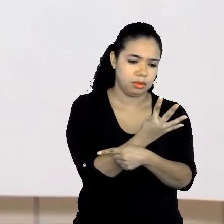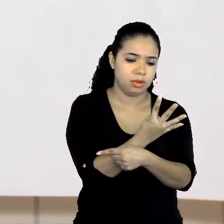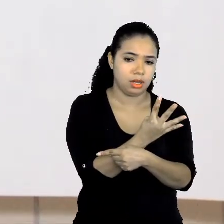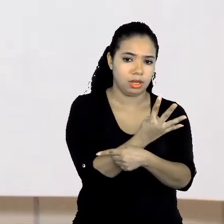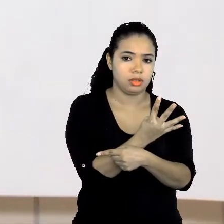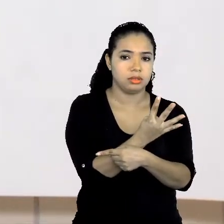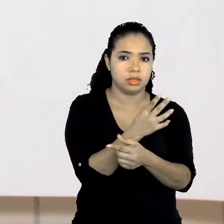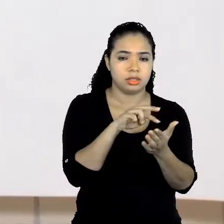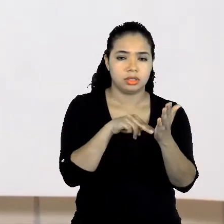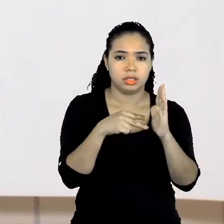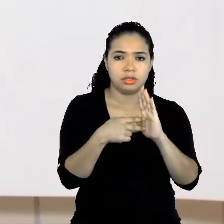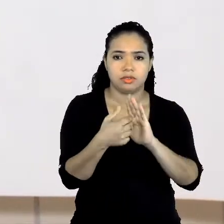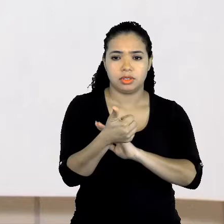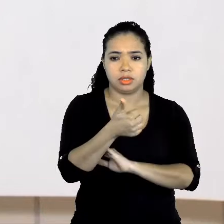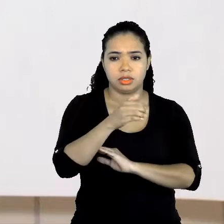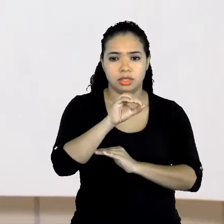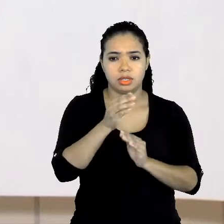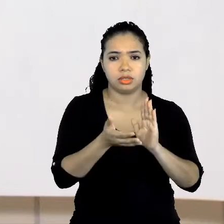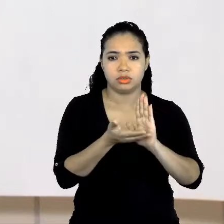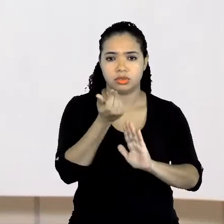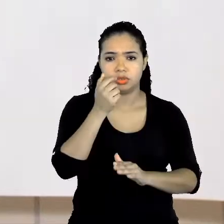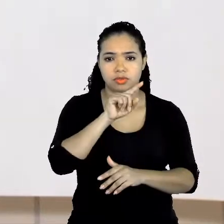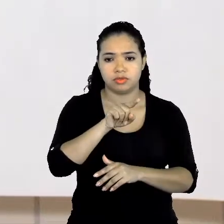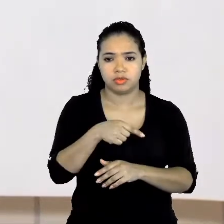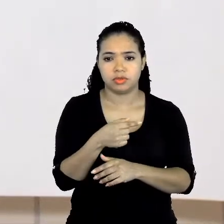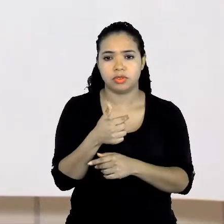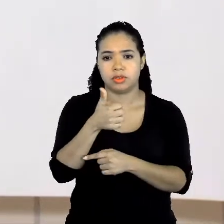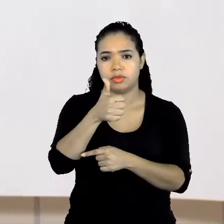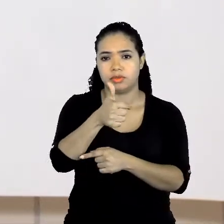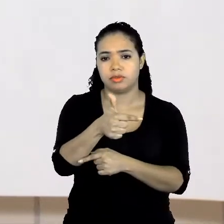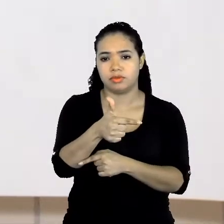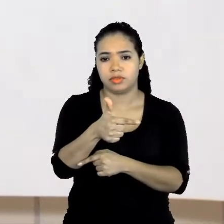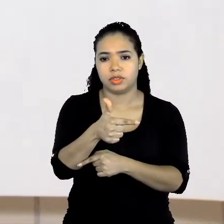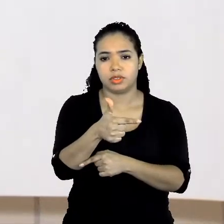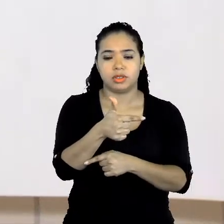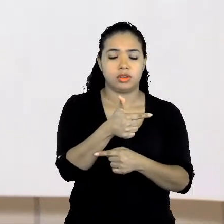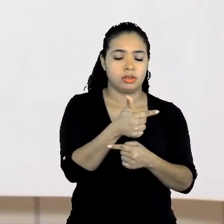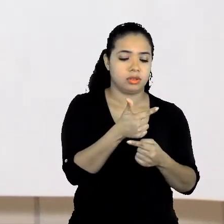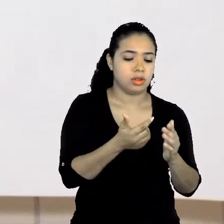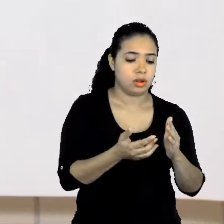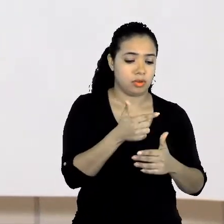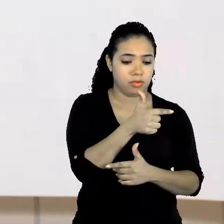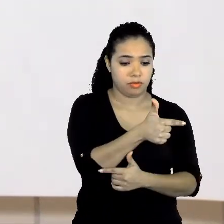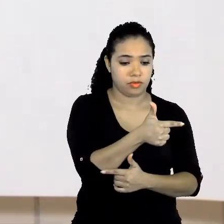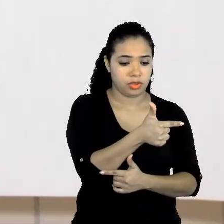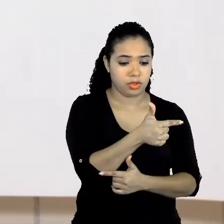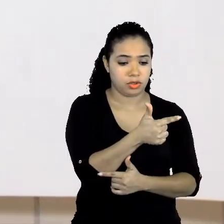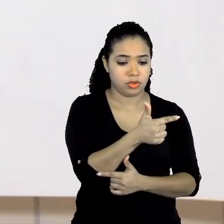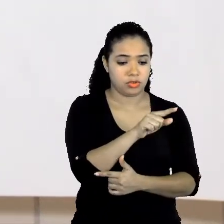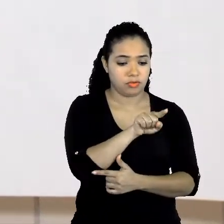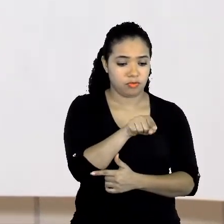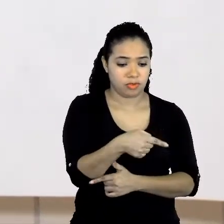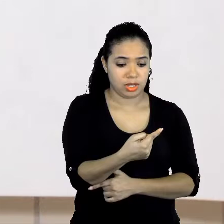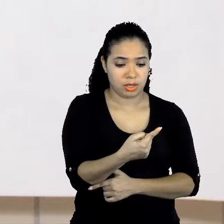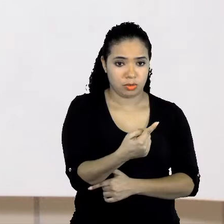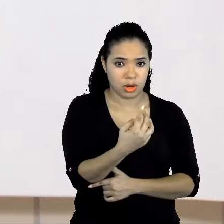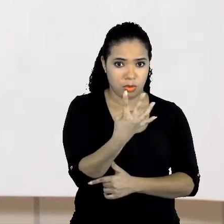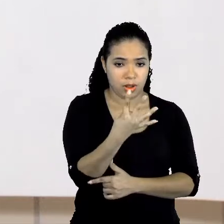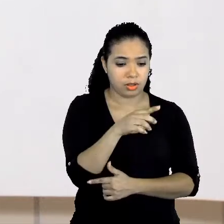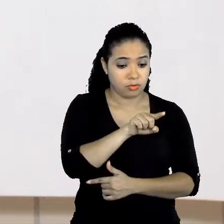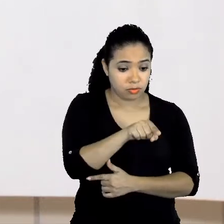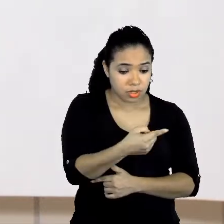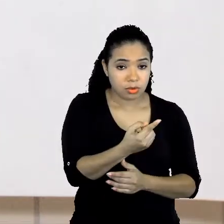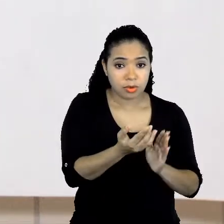10. Eu tiro a vírgula, então fica 24 décimos. Ó, 2 inteiros e 4 décimos, passei